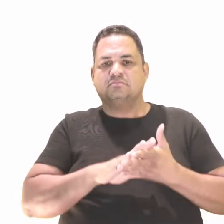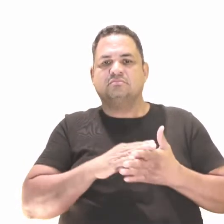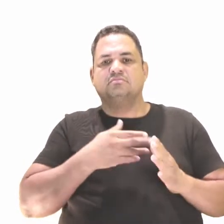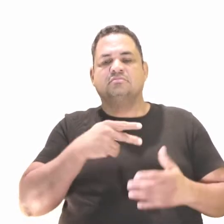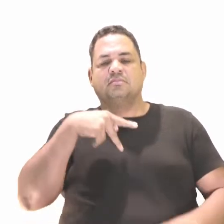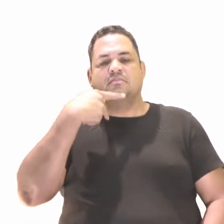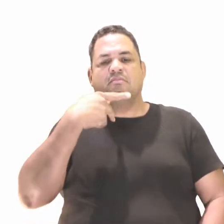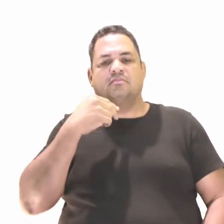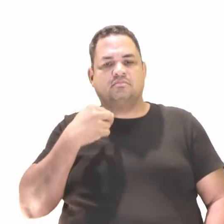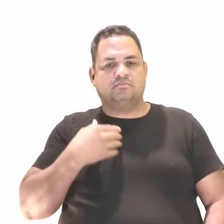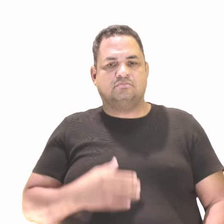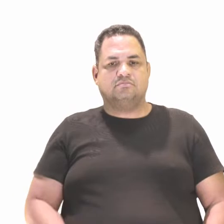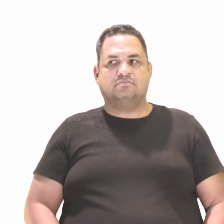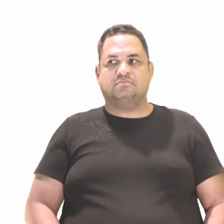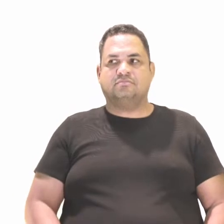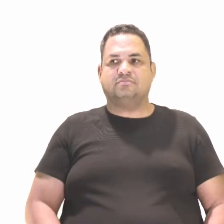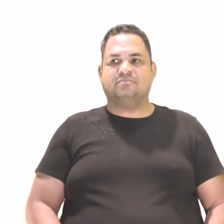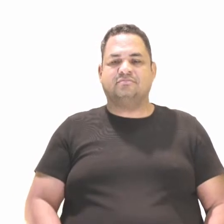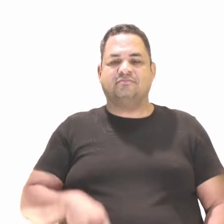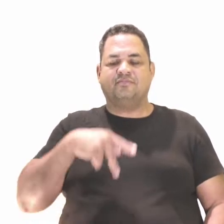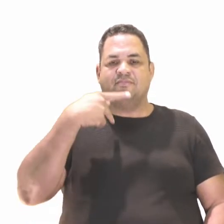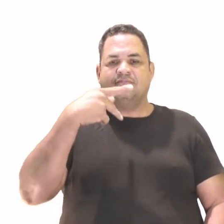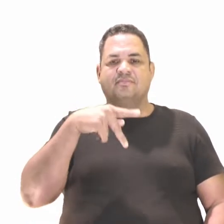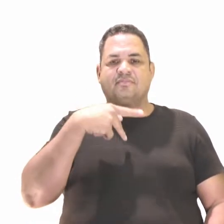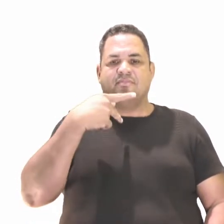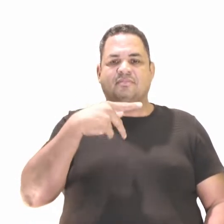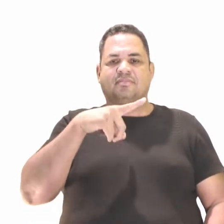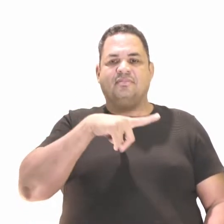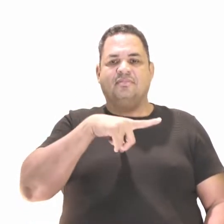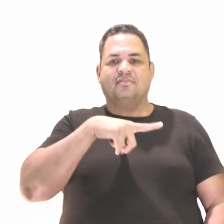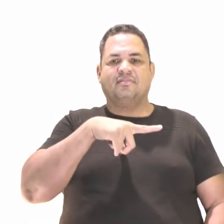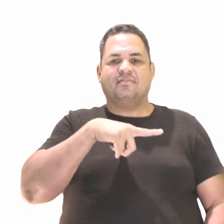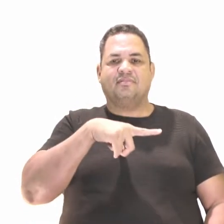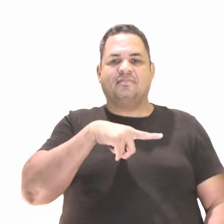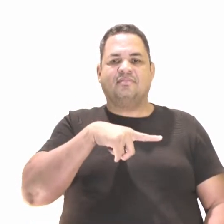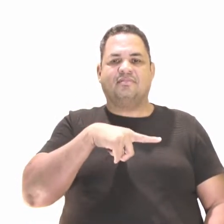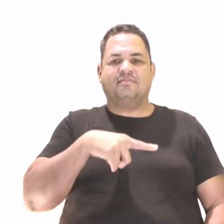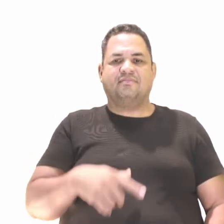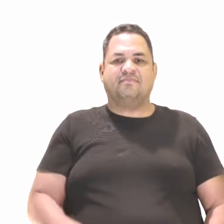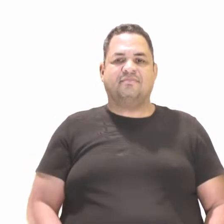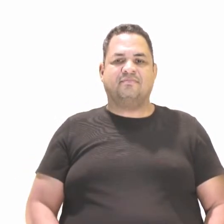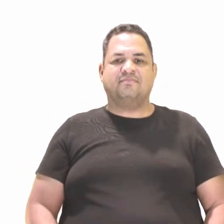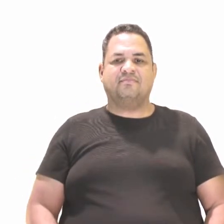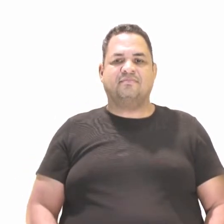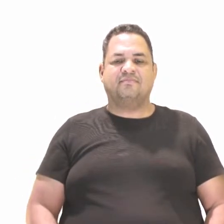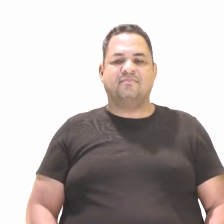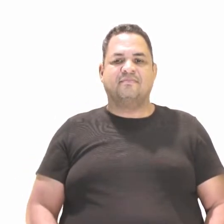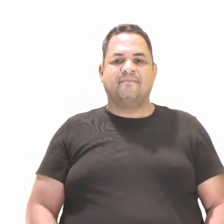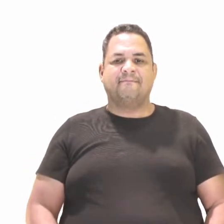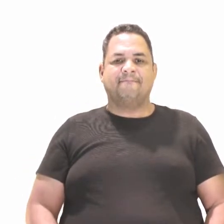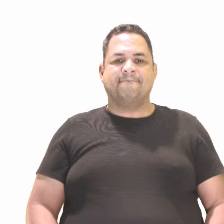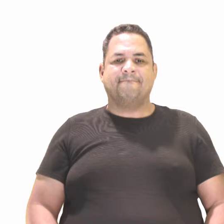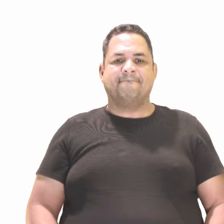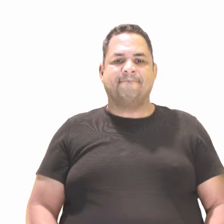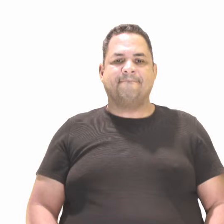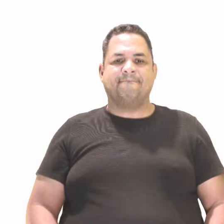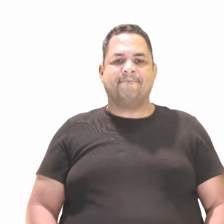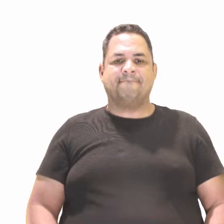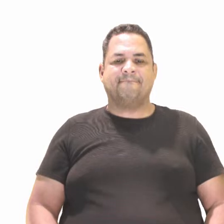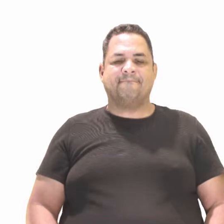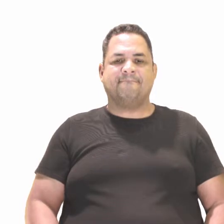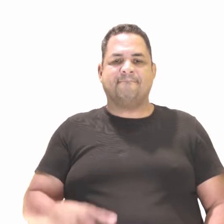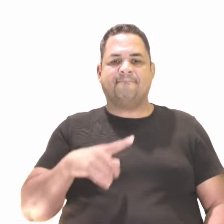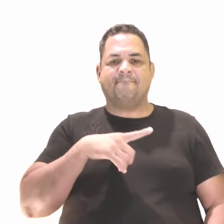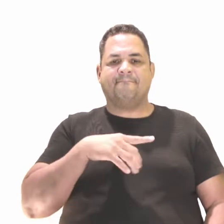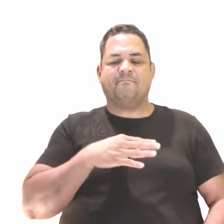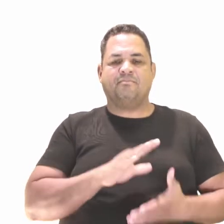para falar de existência. Tem, existe o quê? A new amusement park in town. Tem